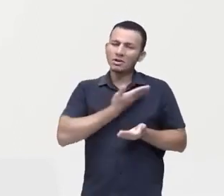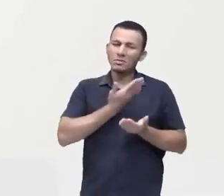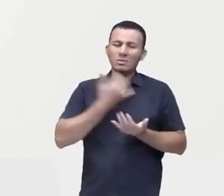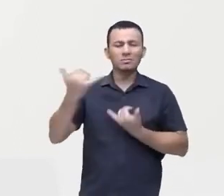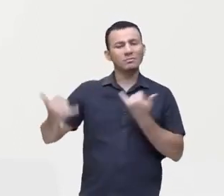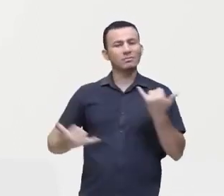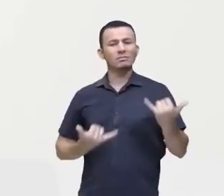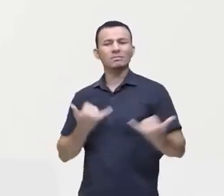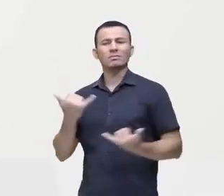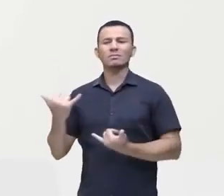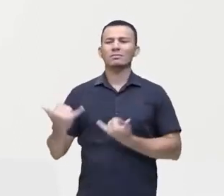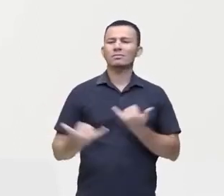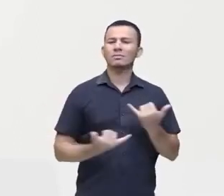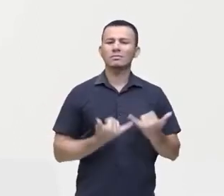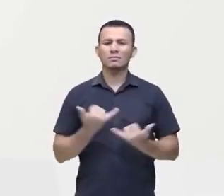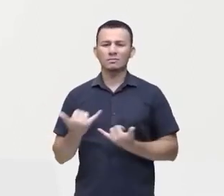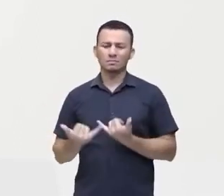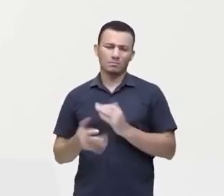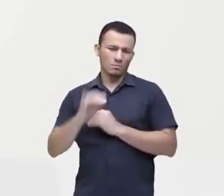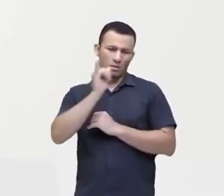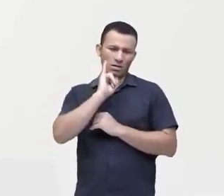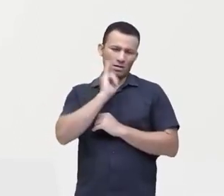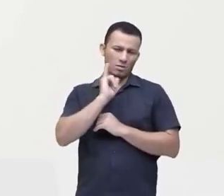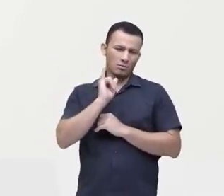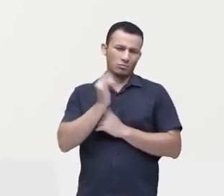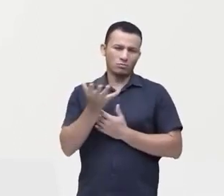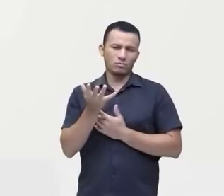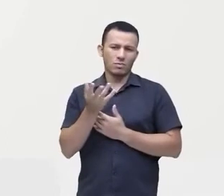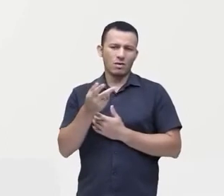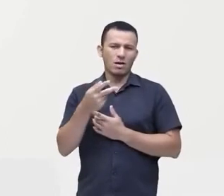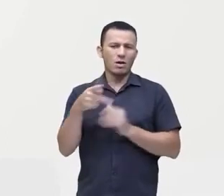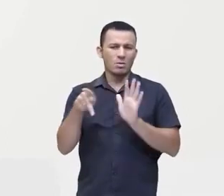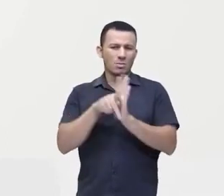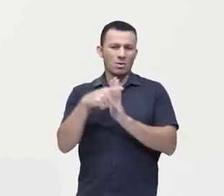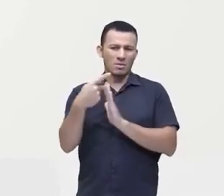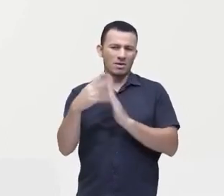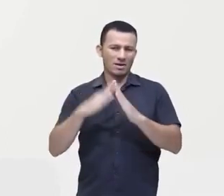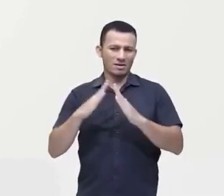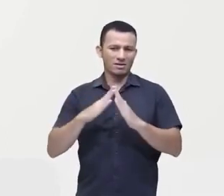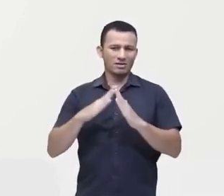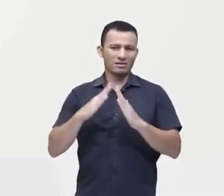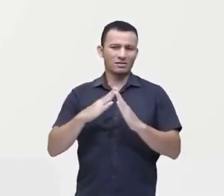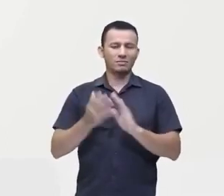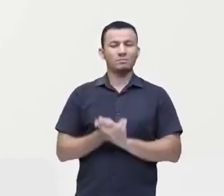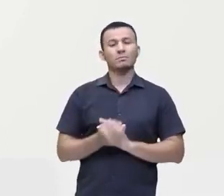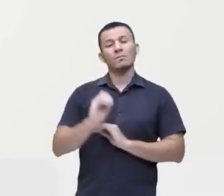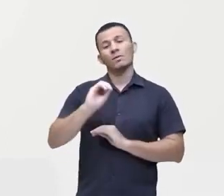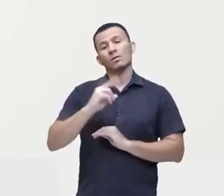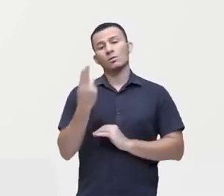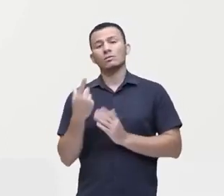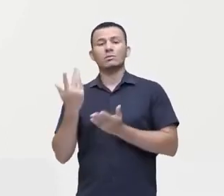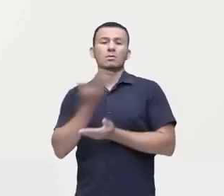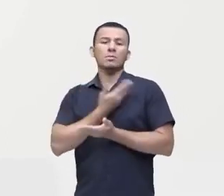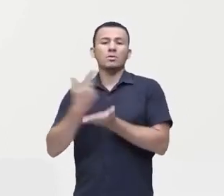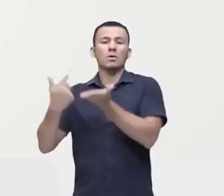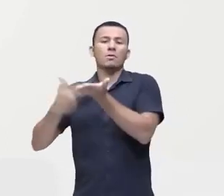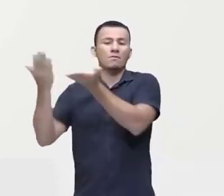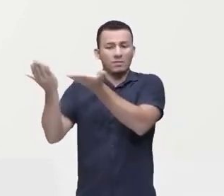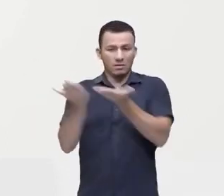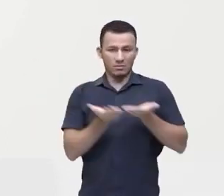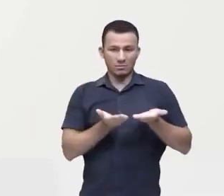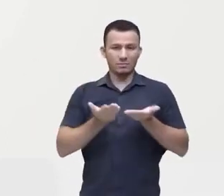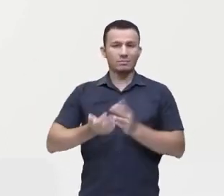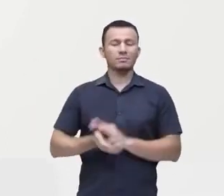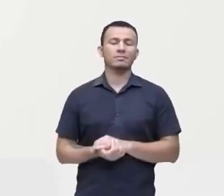Vamos supor que vocês estão aí na casa de vocês, né, brincando. Ou então foram chamadas para a casa do